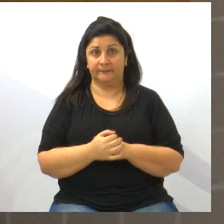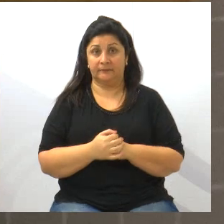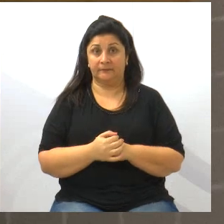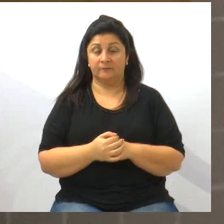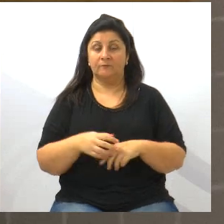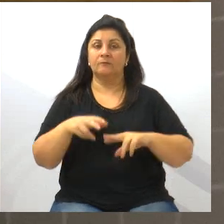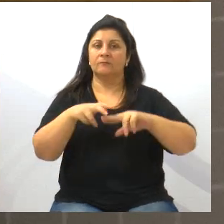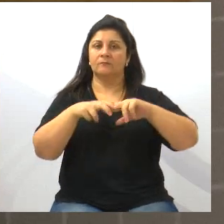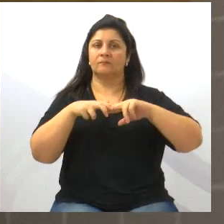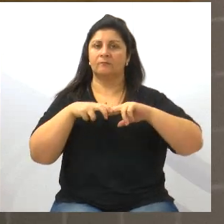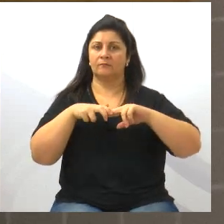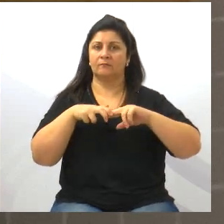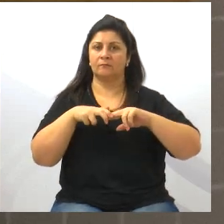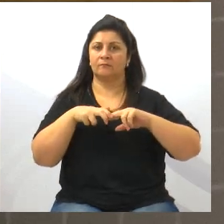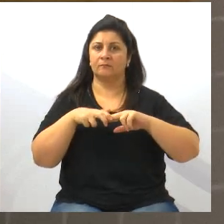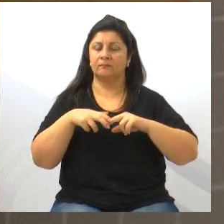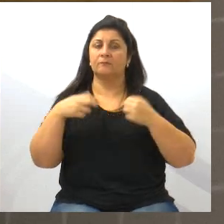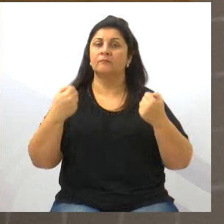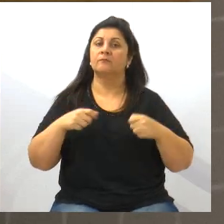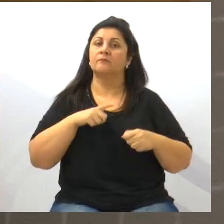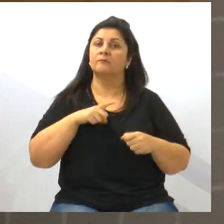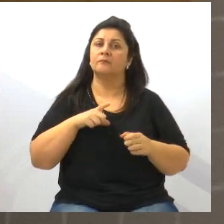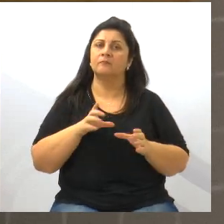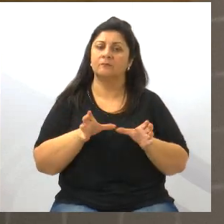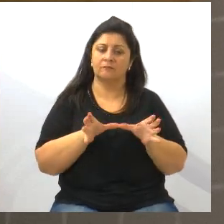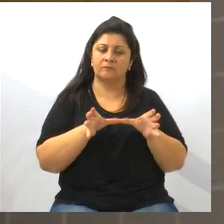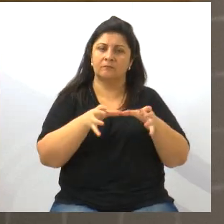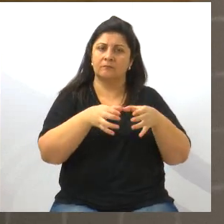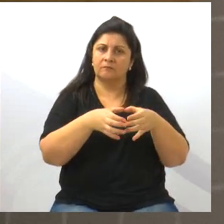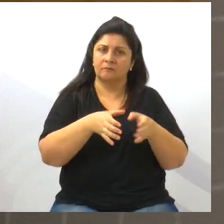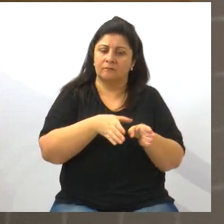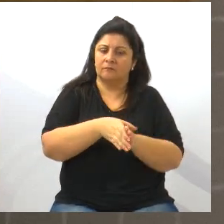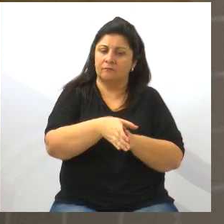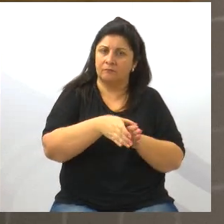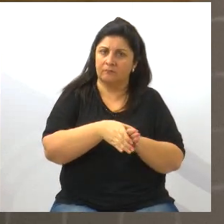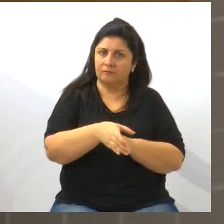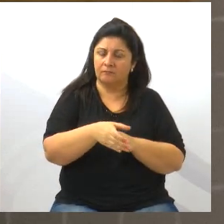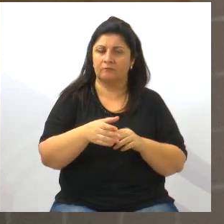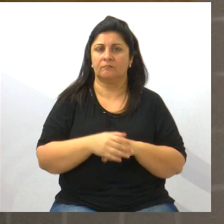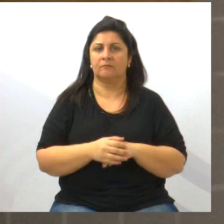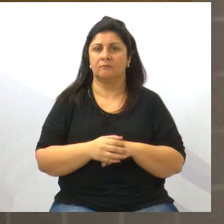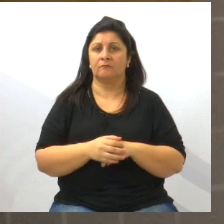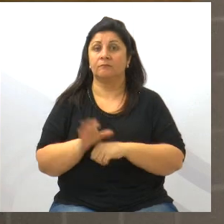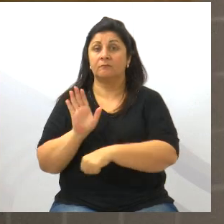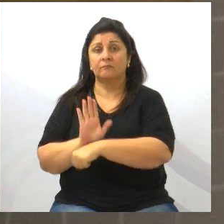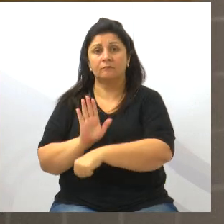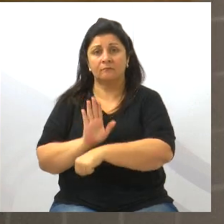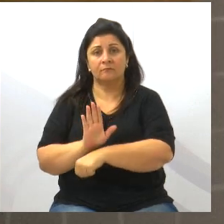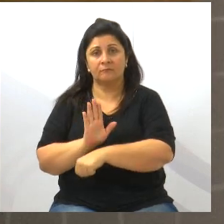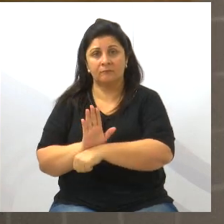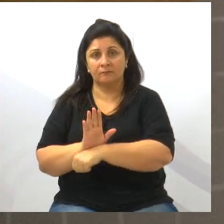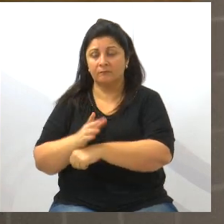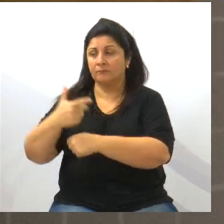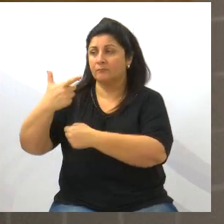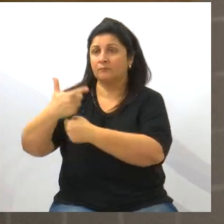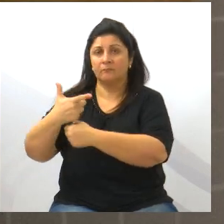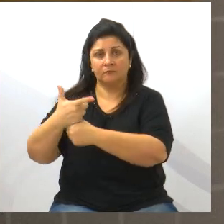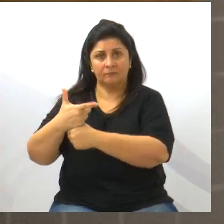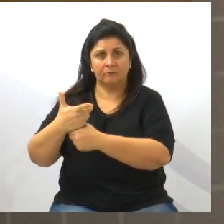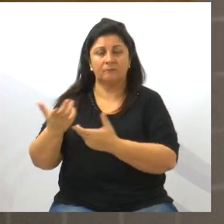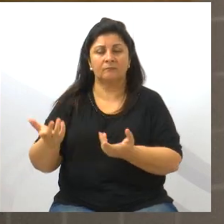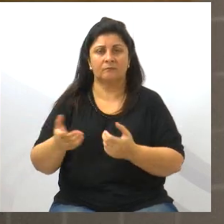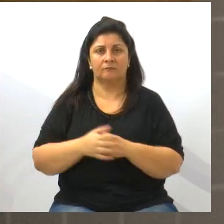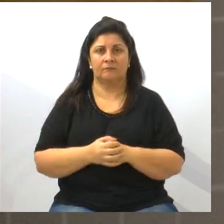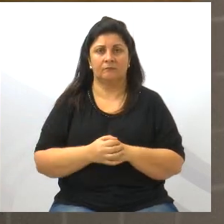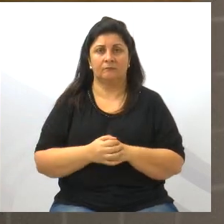por isso que os conselhos, eles atendem esse requisito de auxiliar o gestor